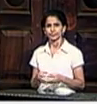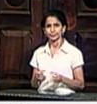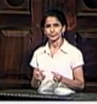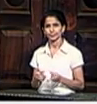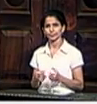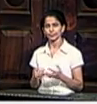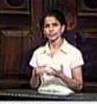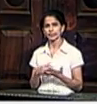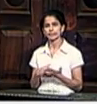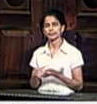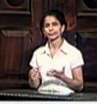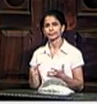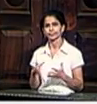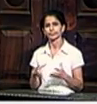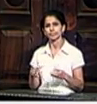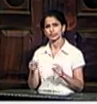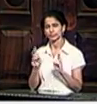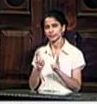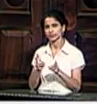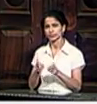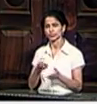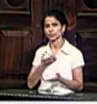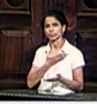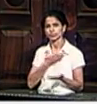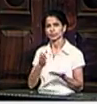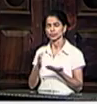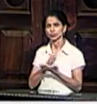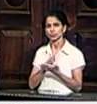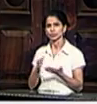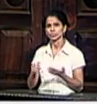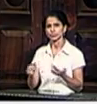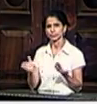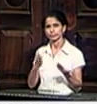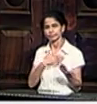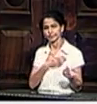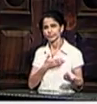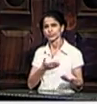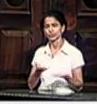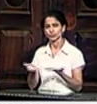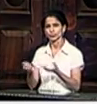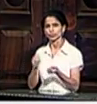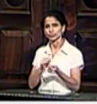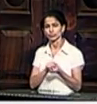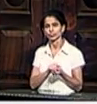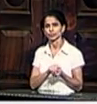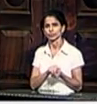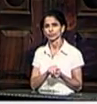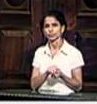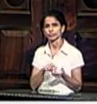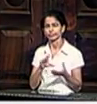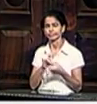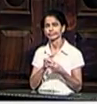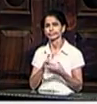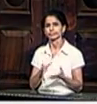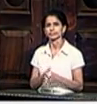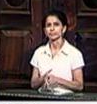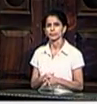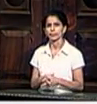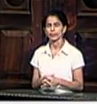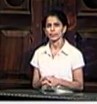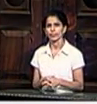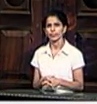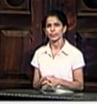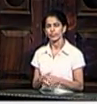que também não integra, mas que participa, e também do deputado Eranildo Campos, que é integrante da comissão. E